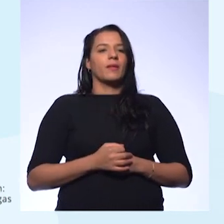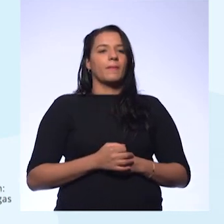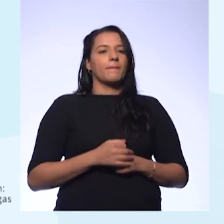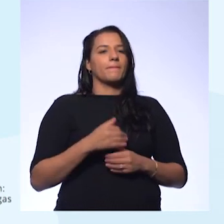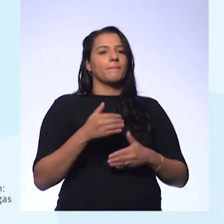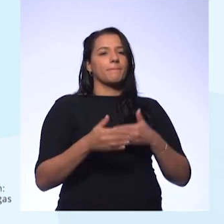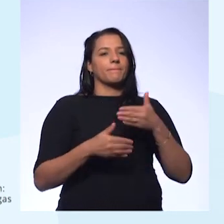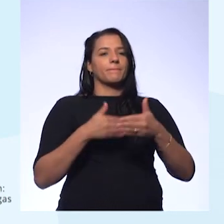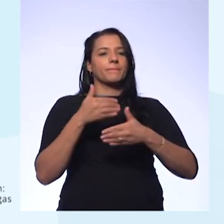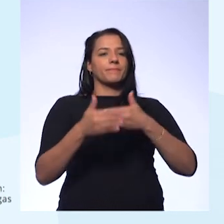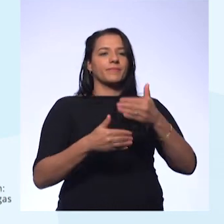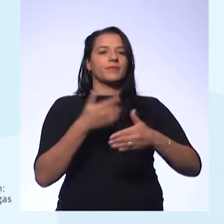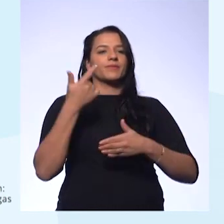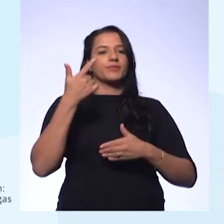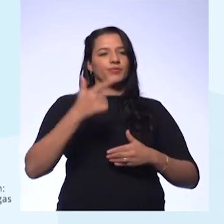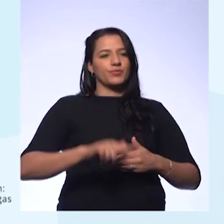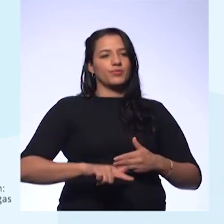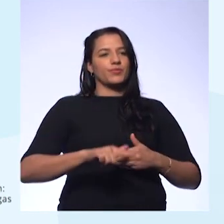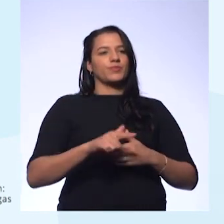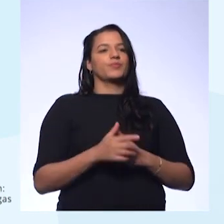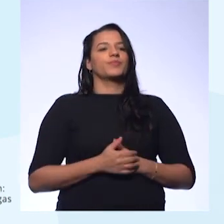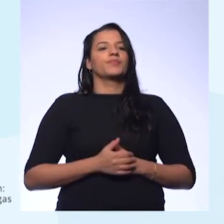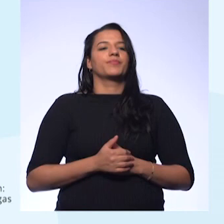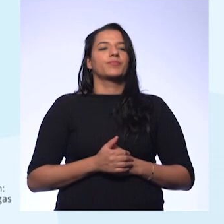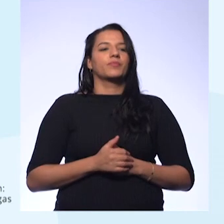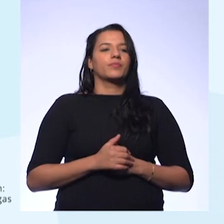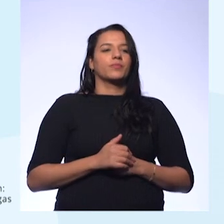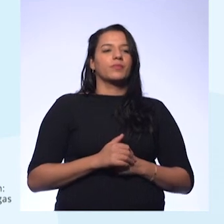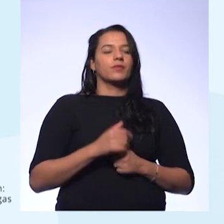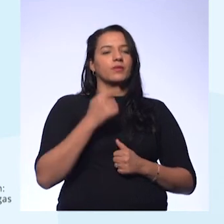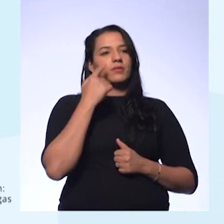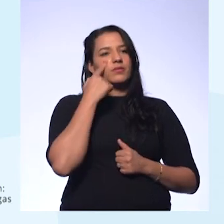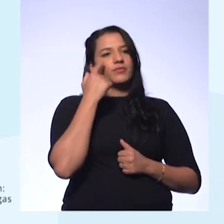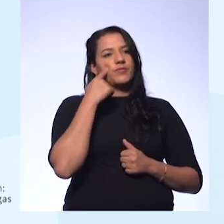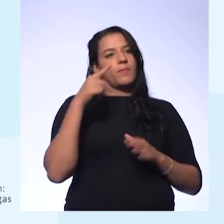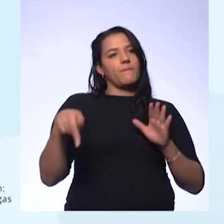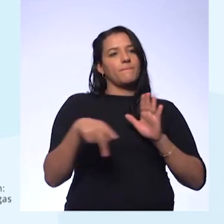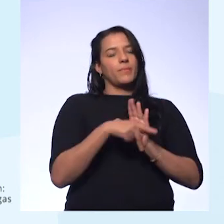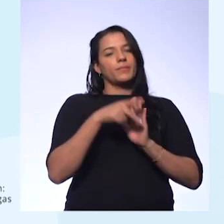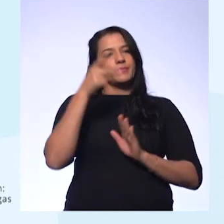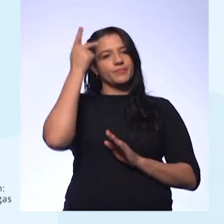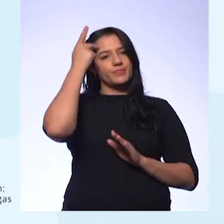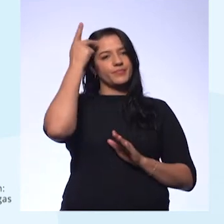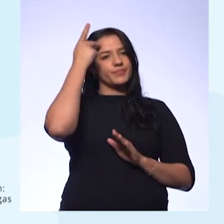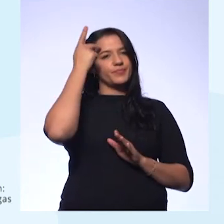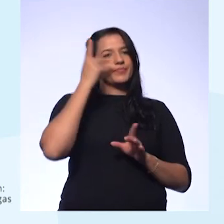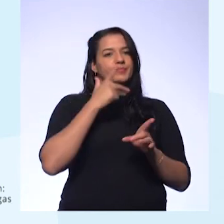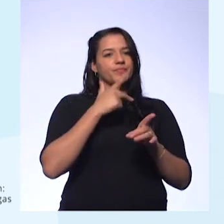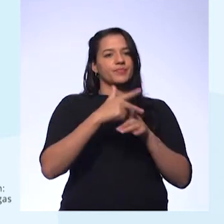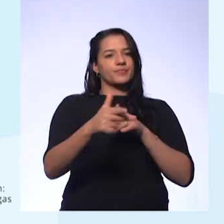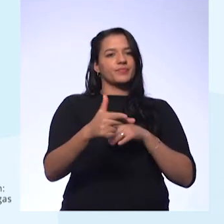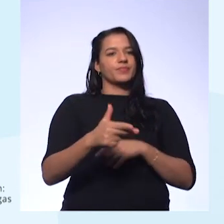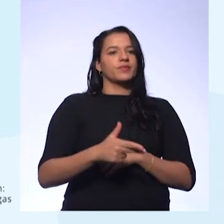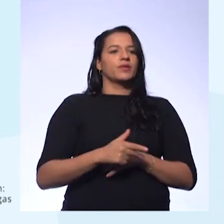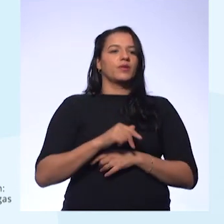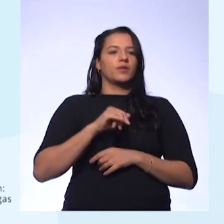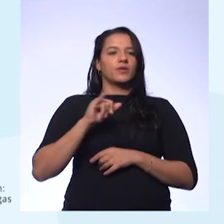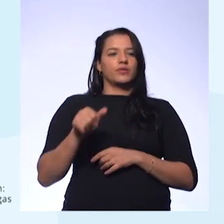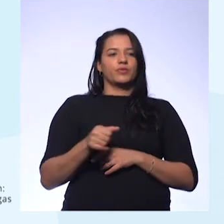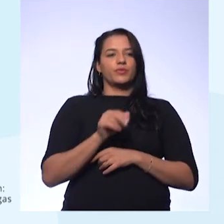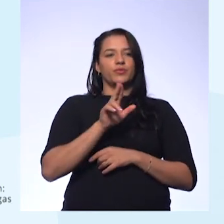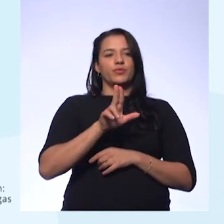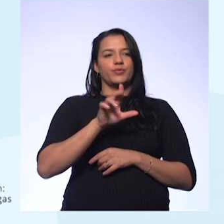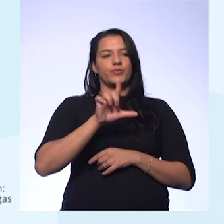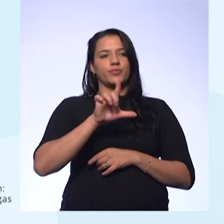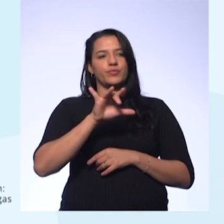do mesmo, mais uma vez um representante das oligarquias paulistas vence a eleição. Então, Júlio Prestes ganha as